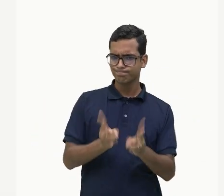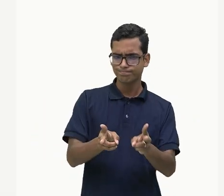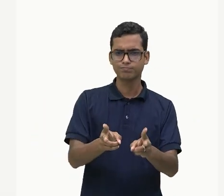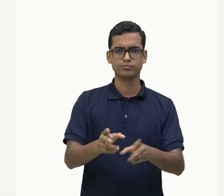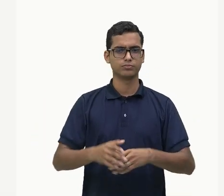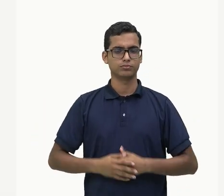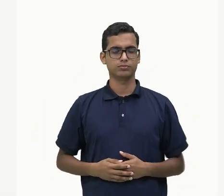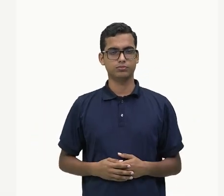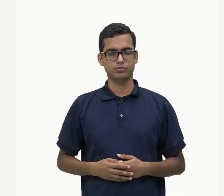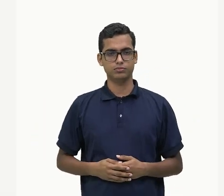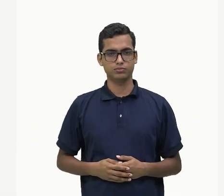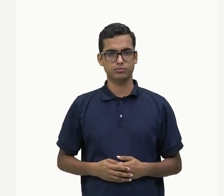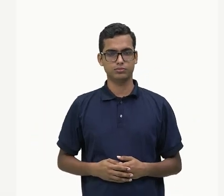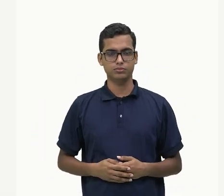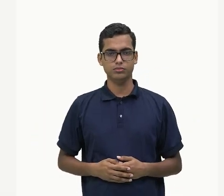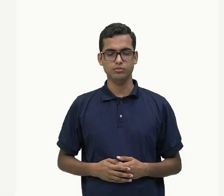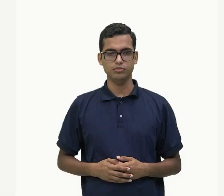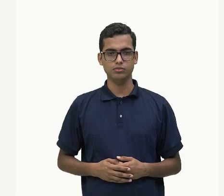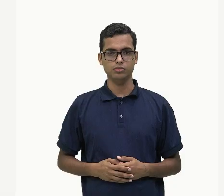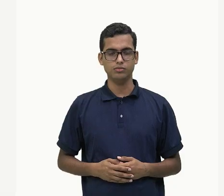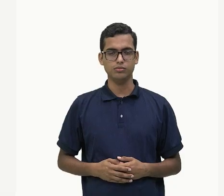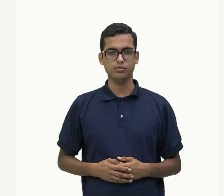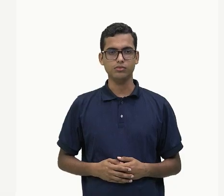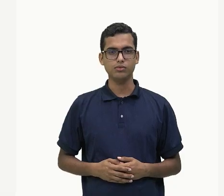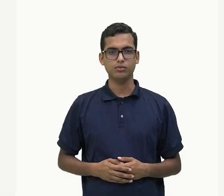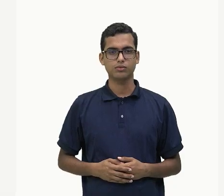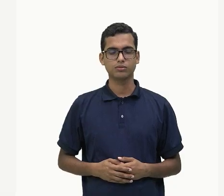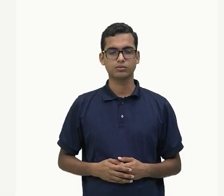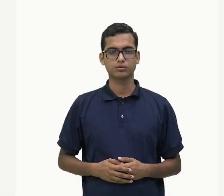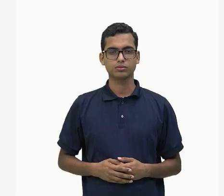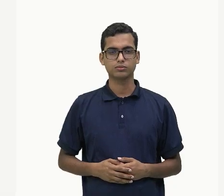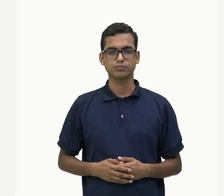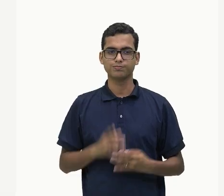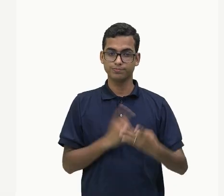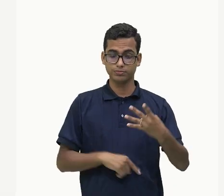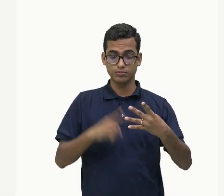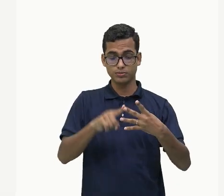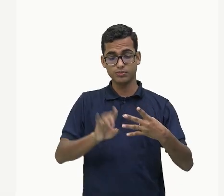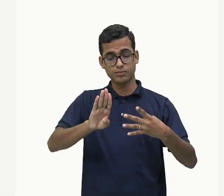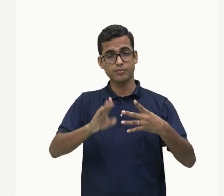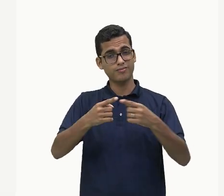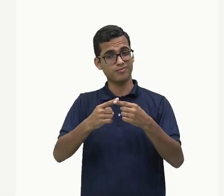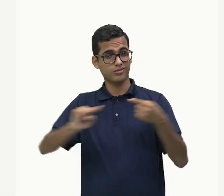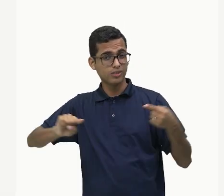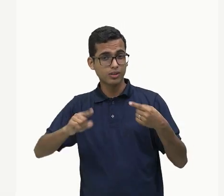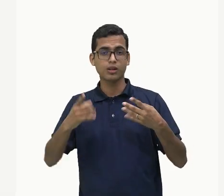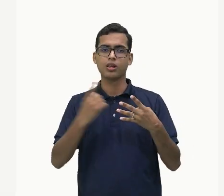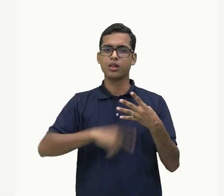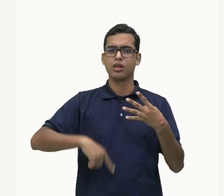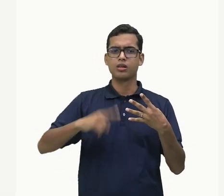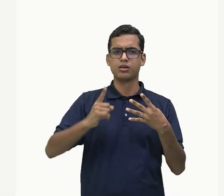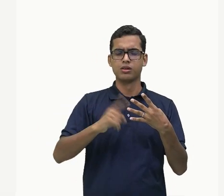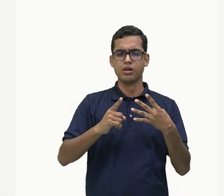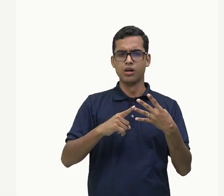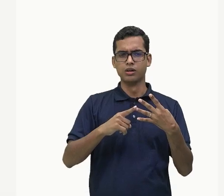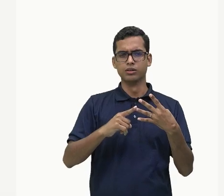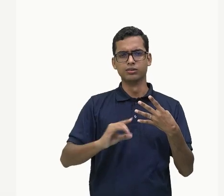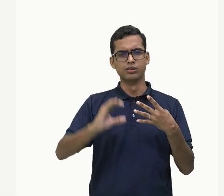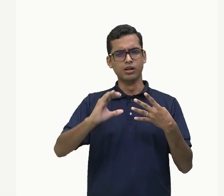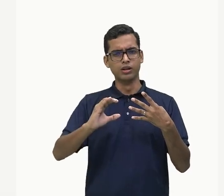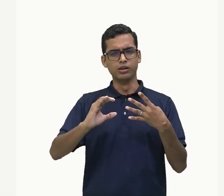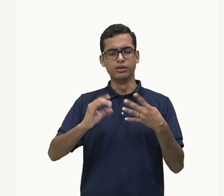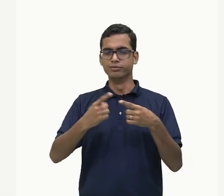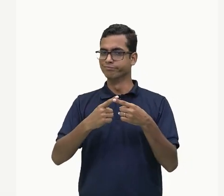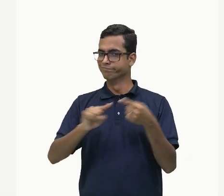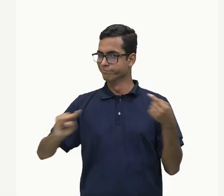continuou trabalhando, tá certo? Because não encaixaria, né? Ela estava cansada porque ela continuou trabalhando, não entraria. O and